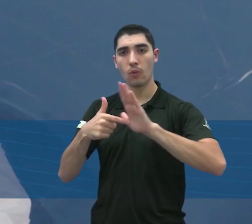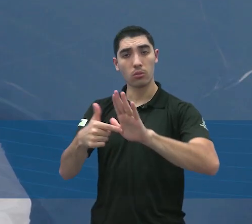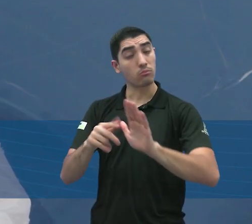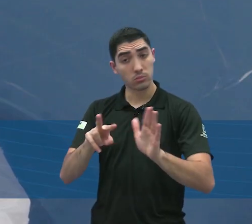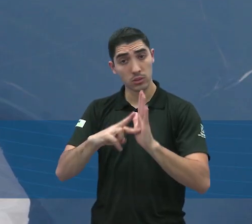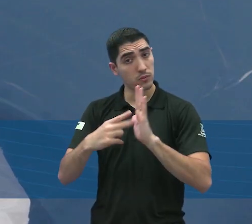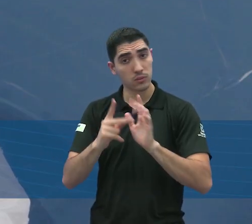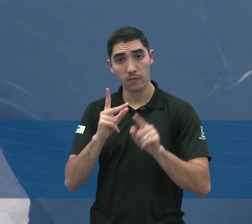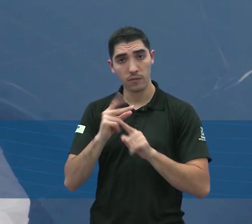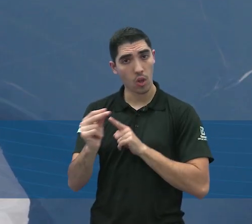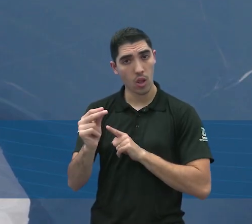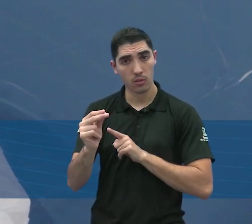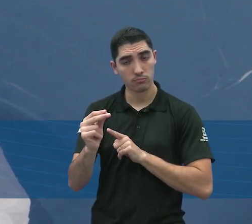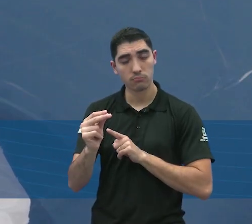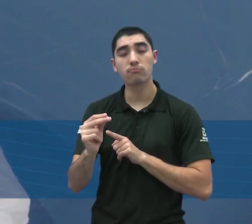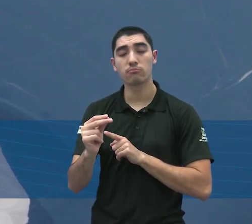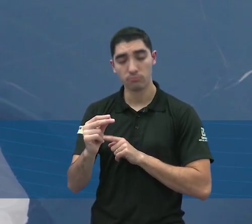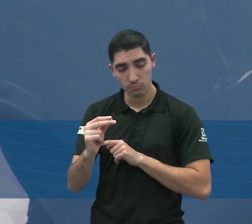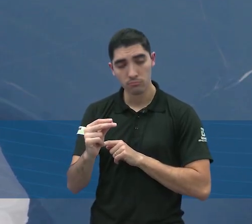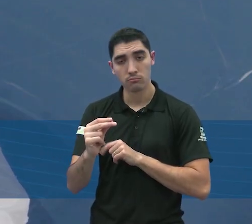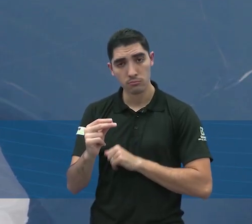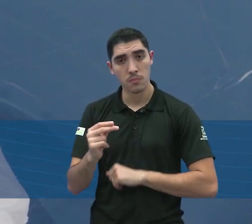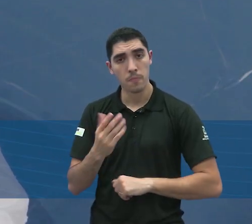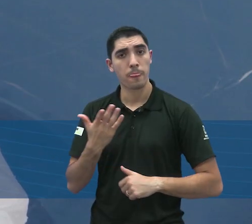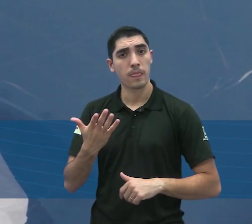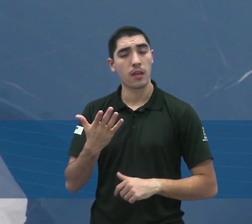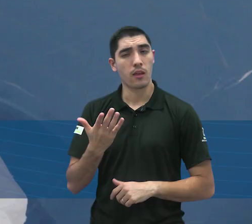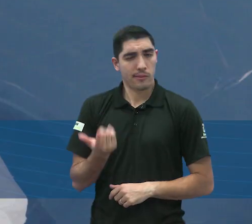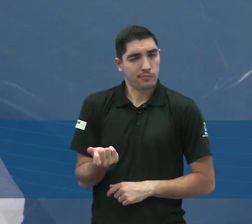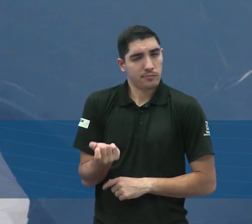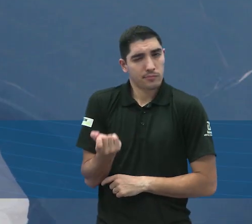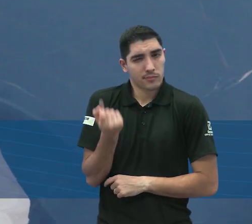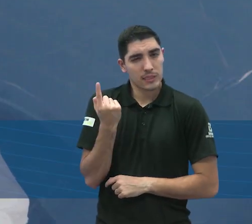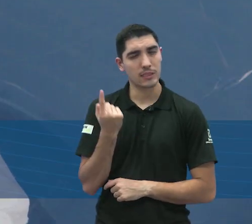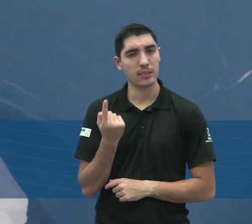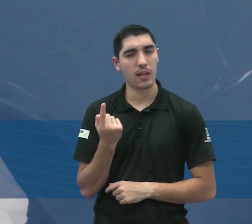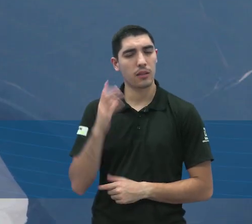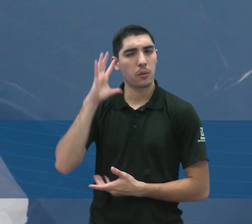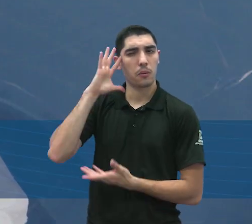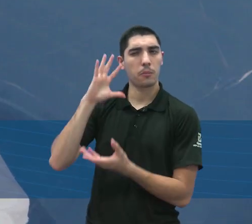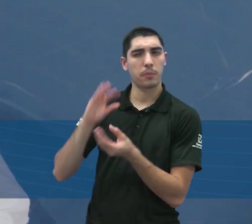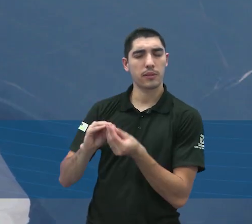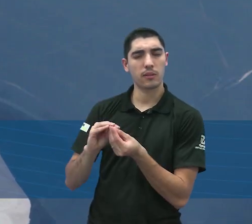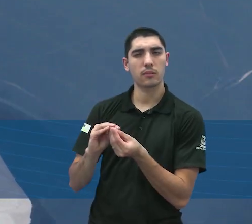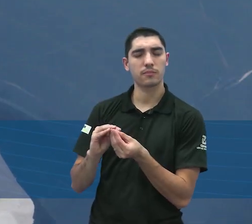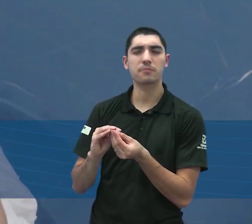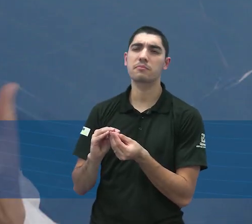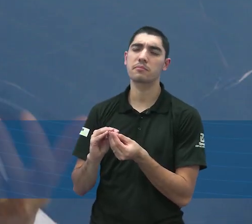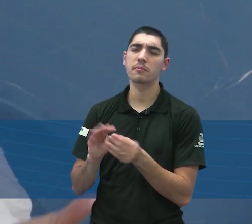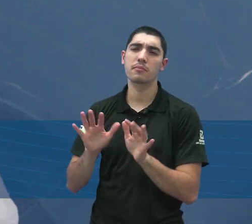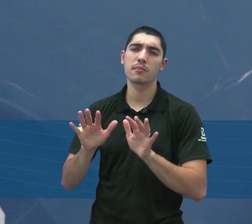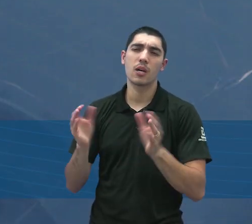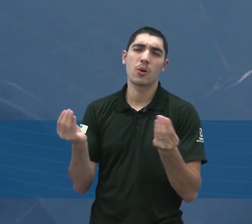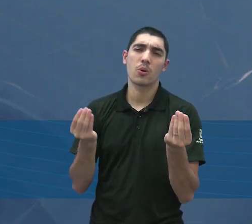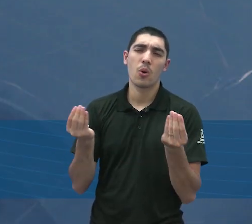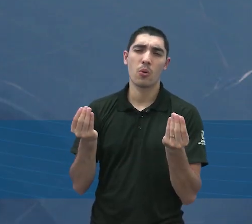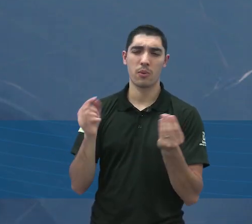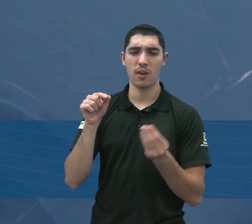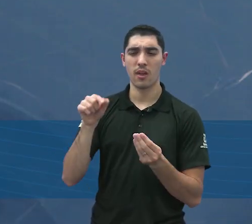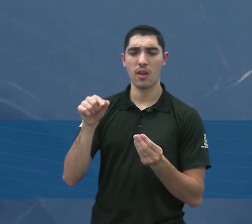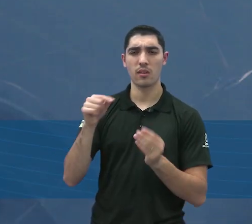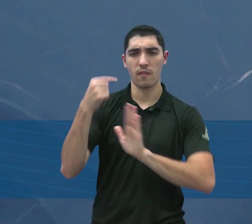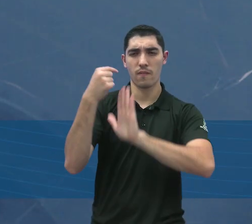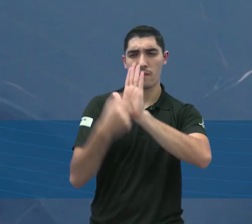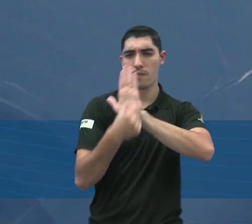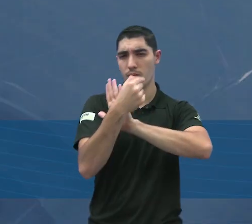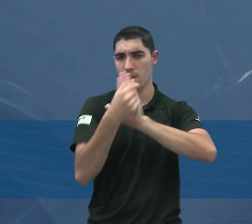né? É muito estranho entender, não é, como é que se dá, como esses vetos acontecem,